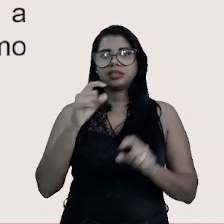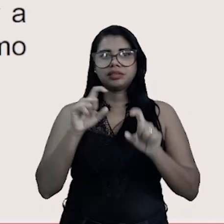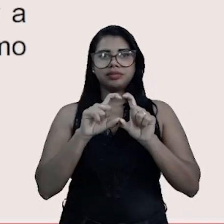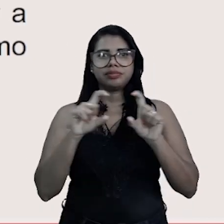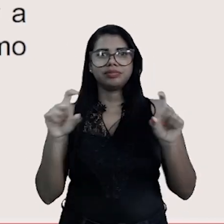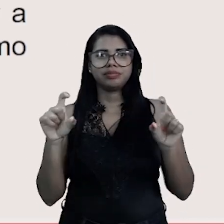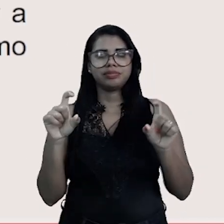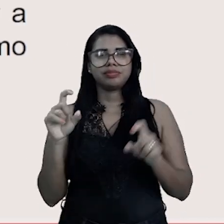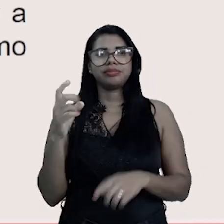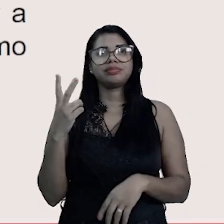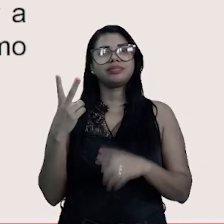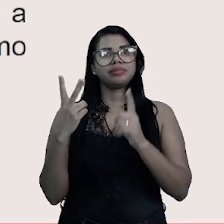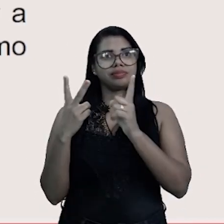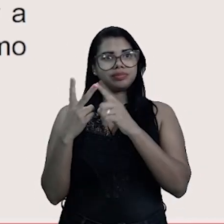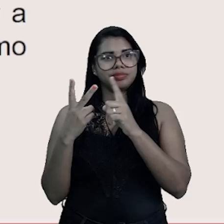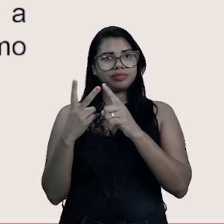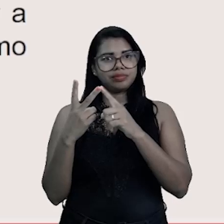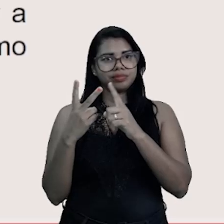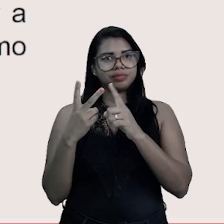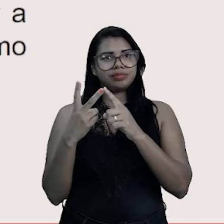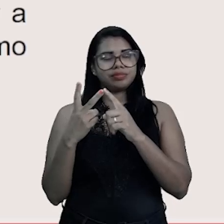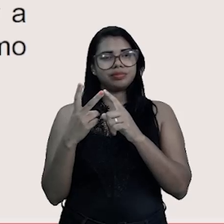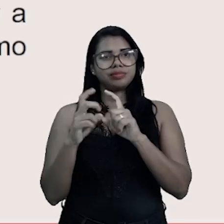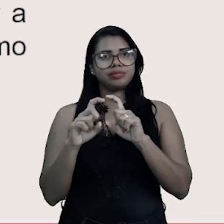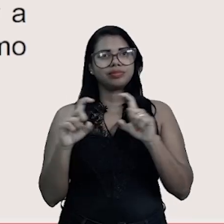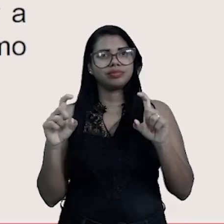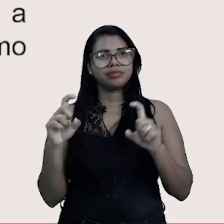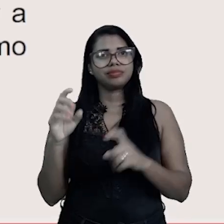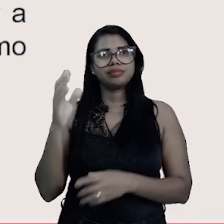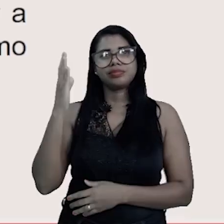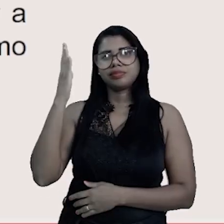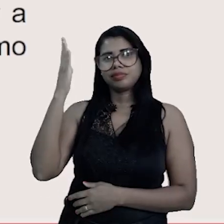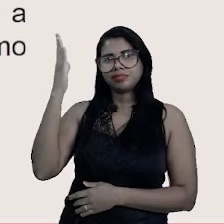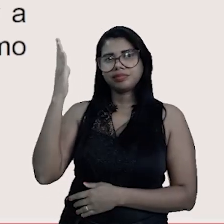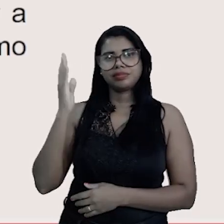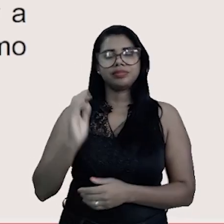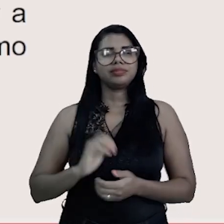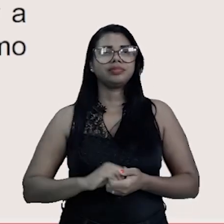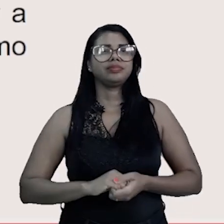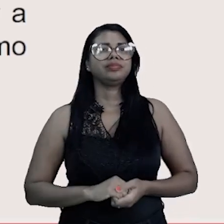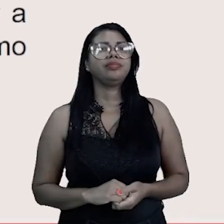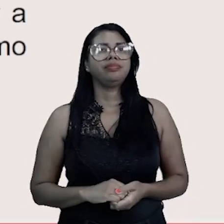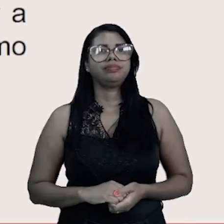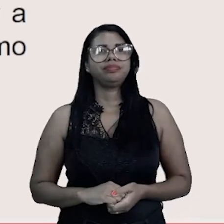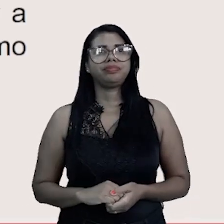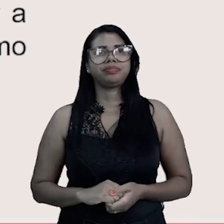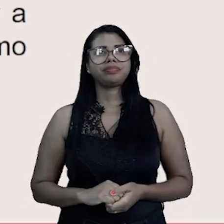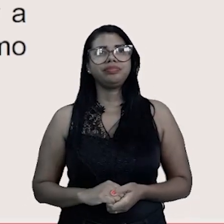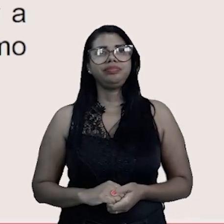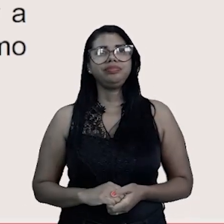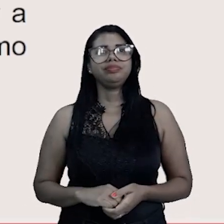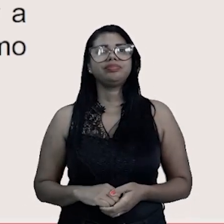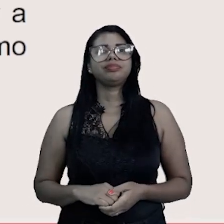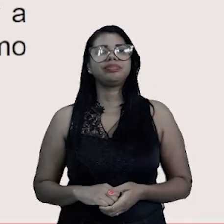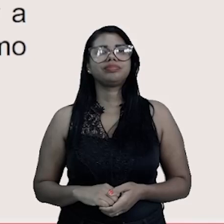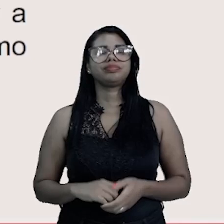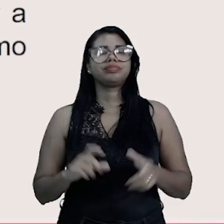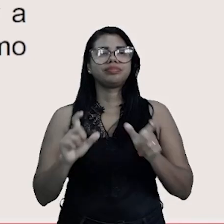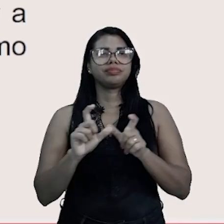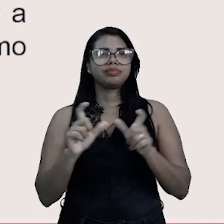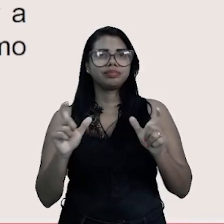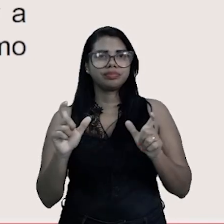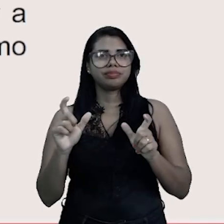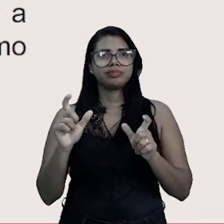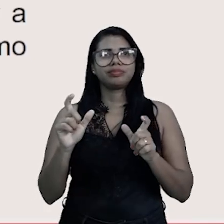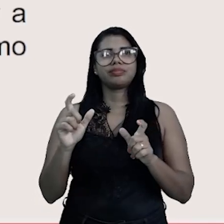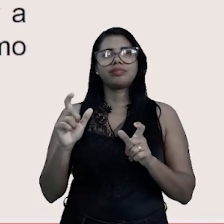duas orações. Observe aqui que eu coloquei aqui, ó, um elemento coesivo, uma conjunção aditiva. Só que aqui